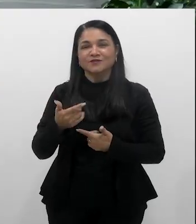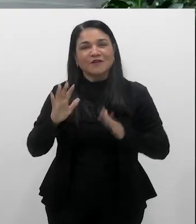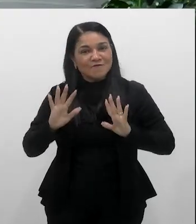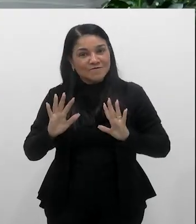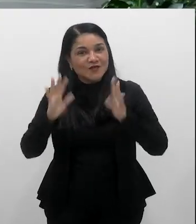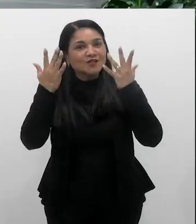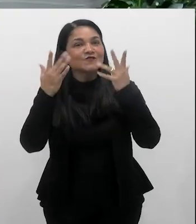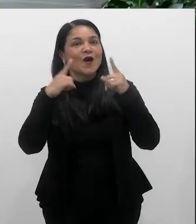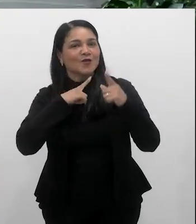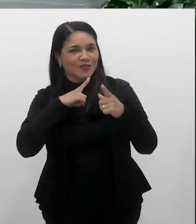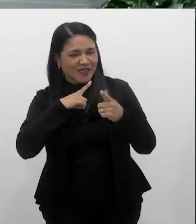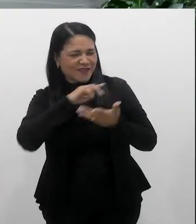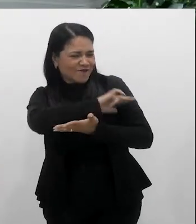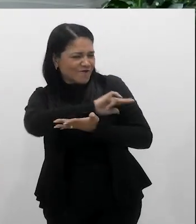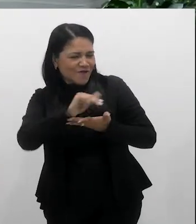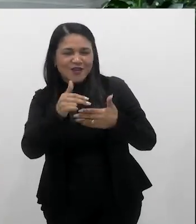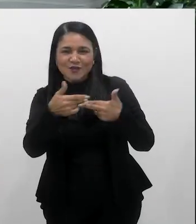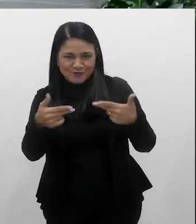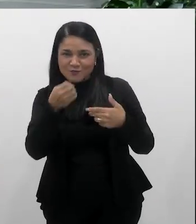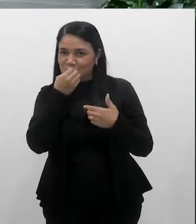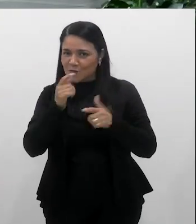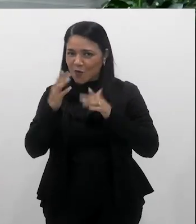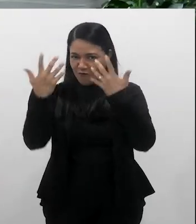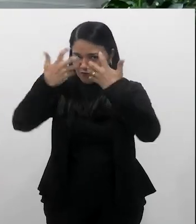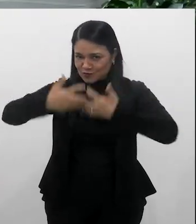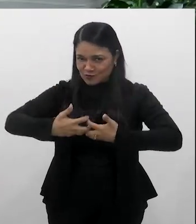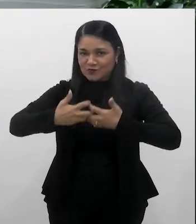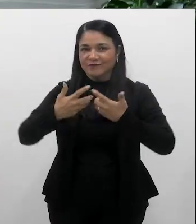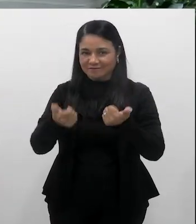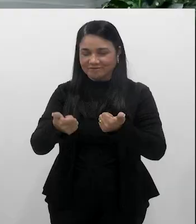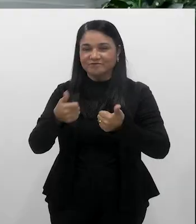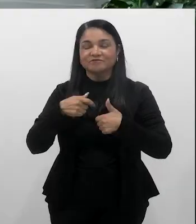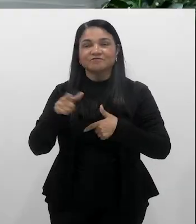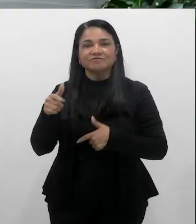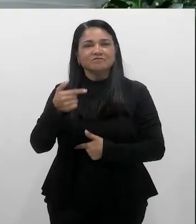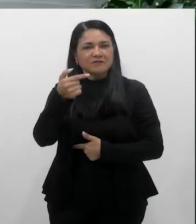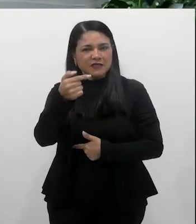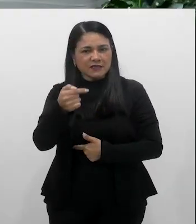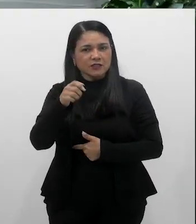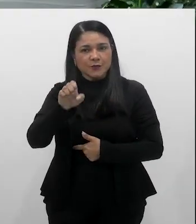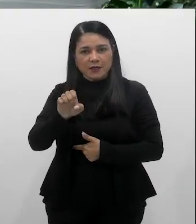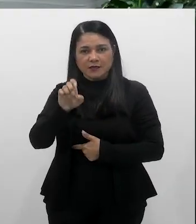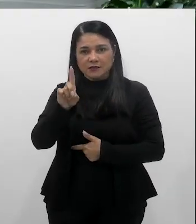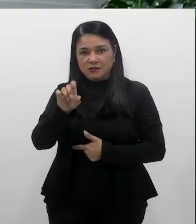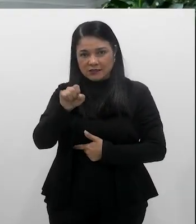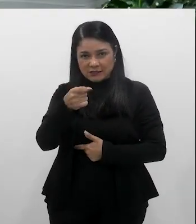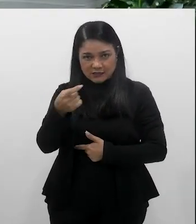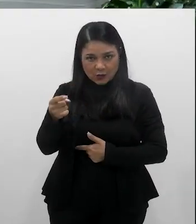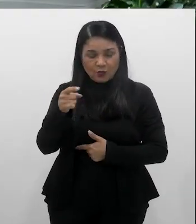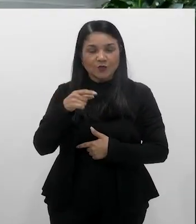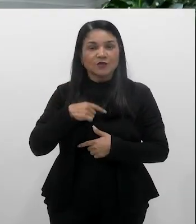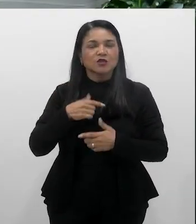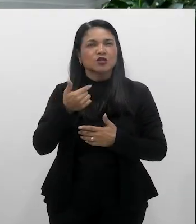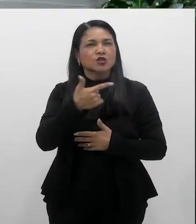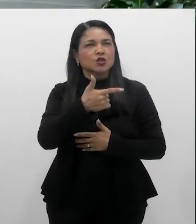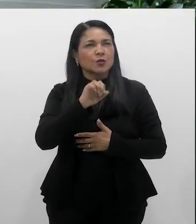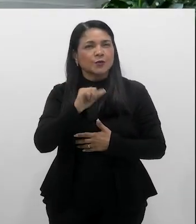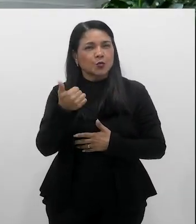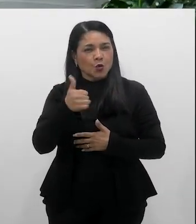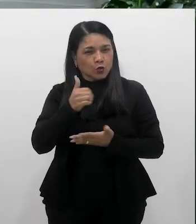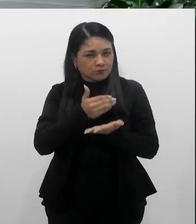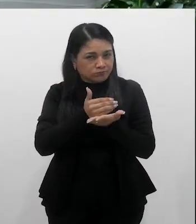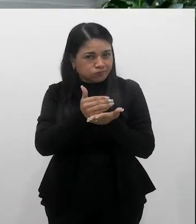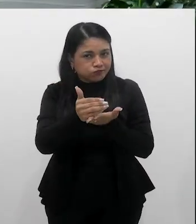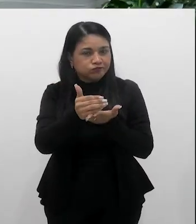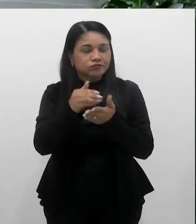promove festivais e assim a coisa funciona, não é isso? É isso mesmo. Você já está na 7ª edição? 7ª edição, desde 2011 que a